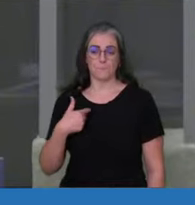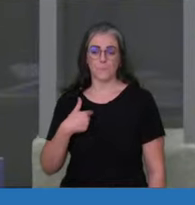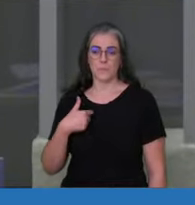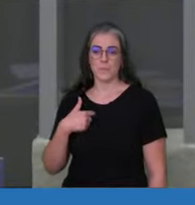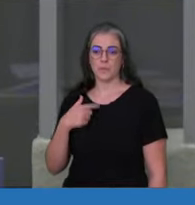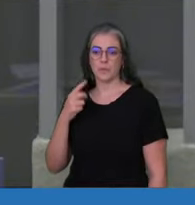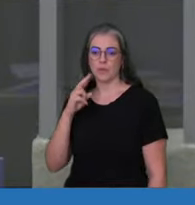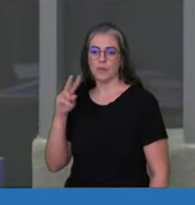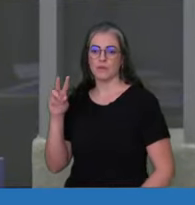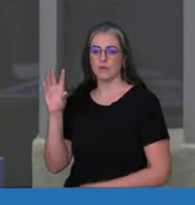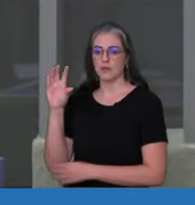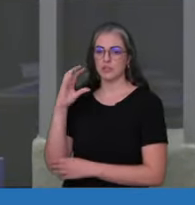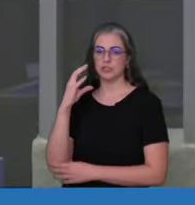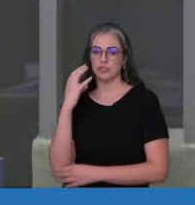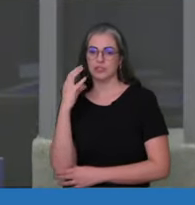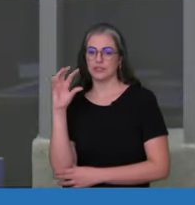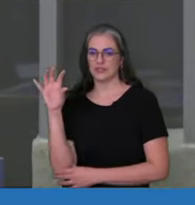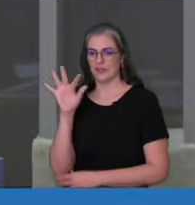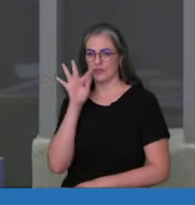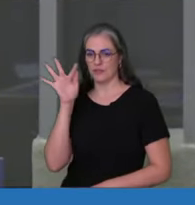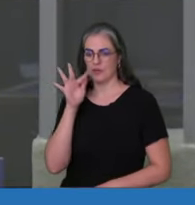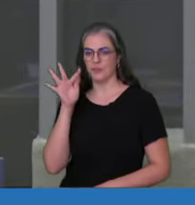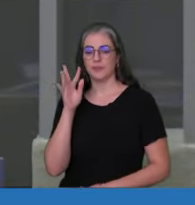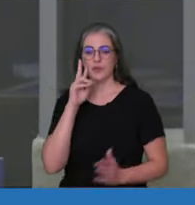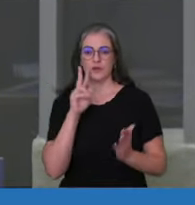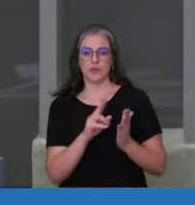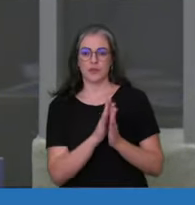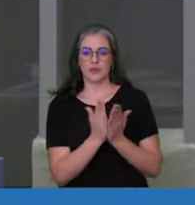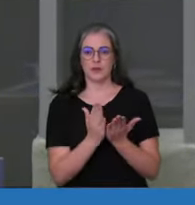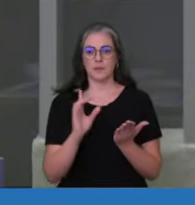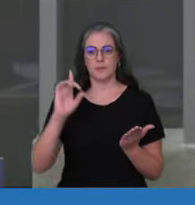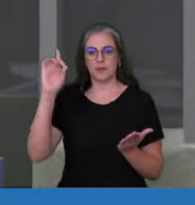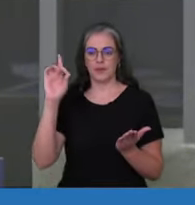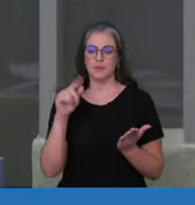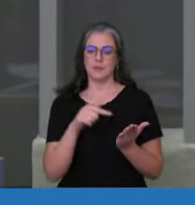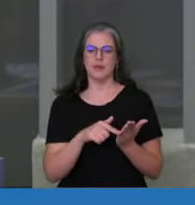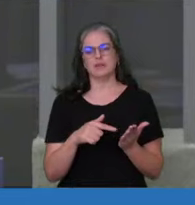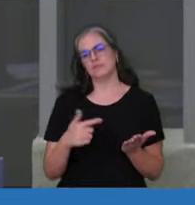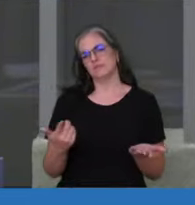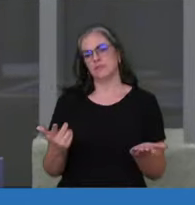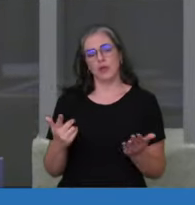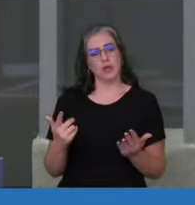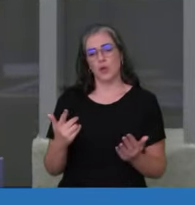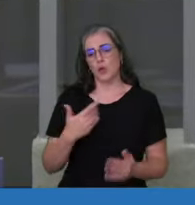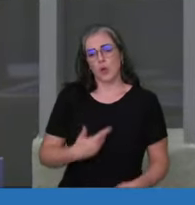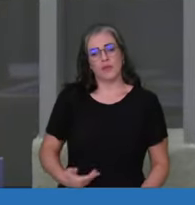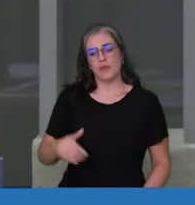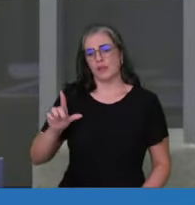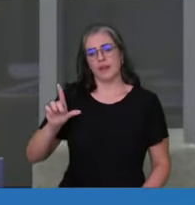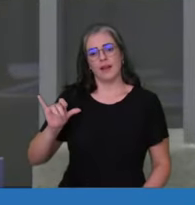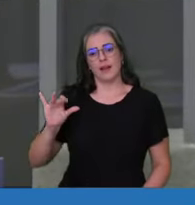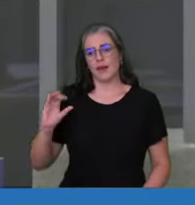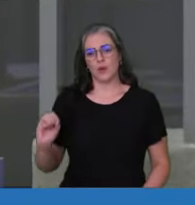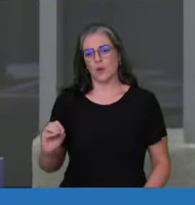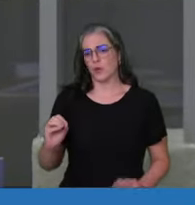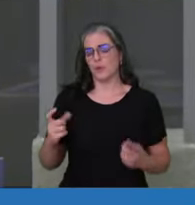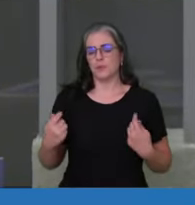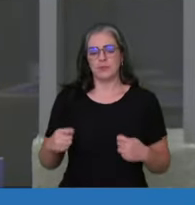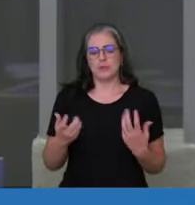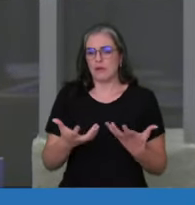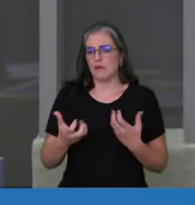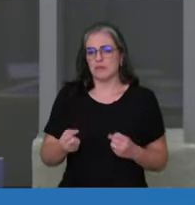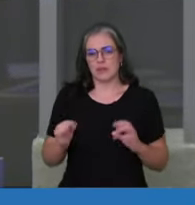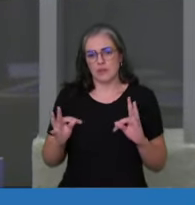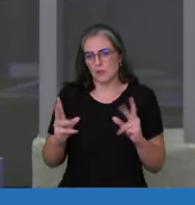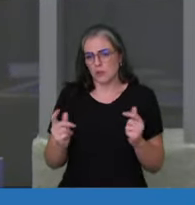da Bíblia, e o Estado é laico e tem que acolher todos os textos religiosos, vi